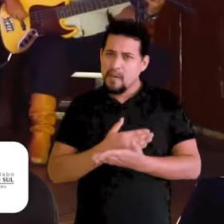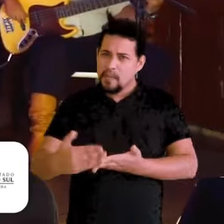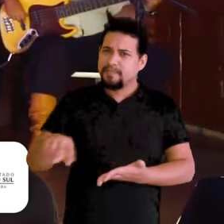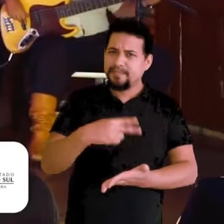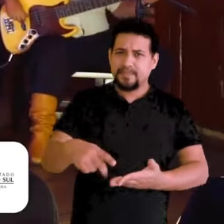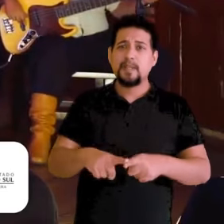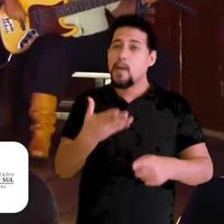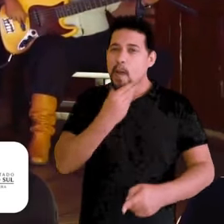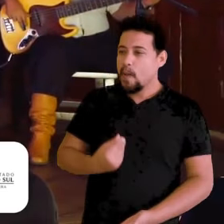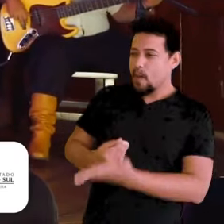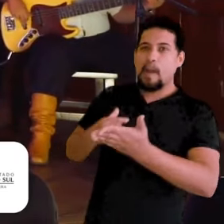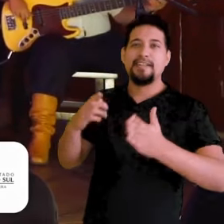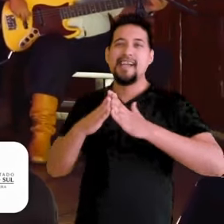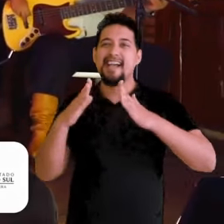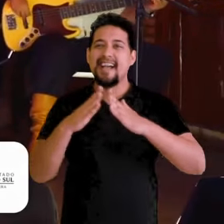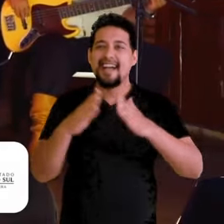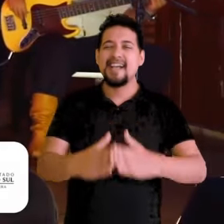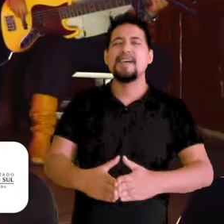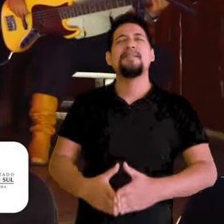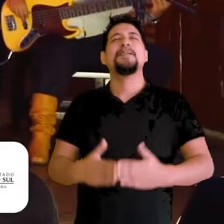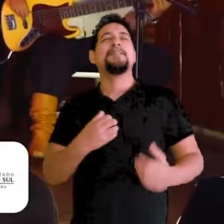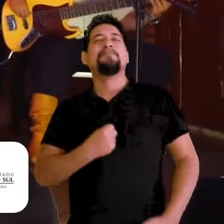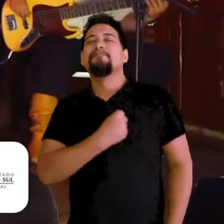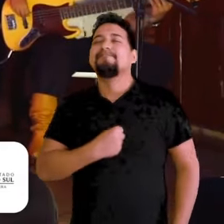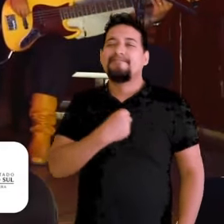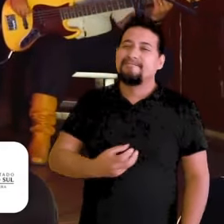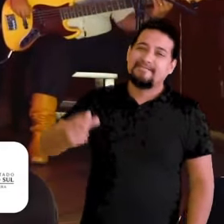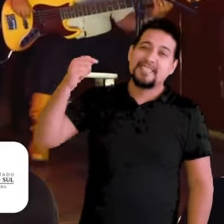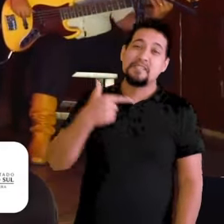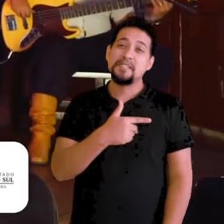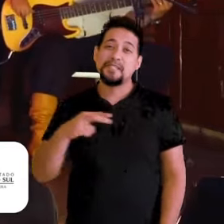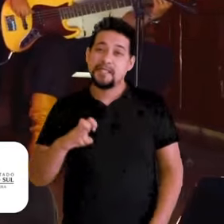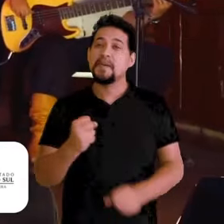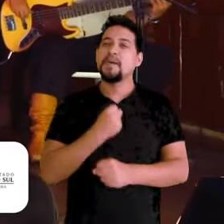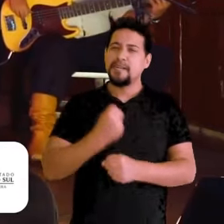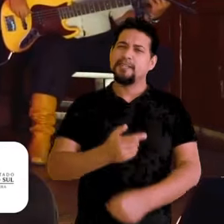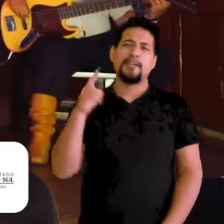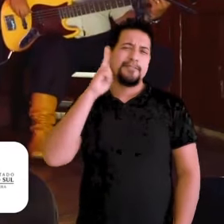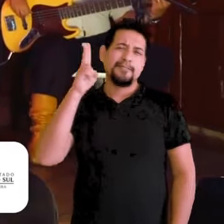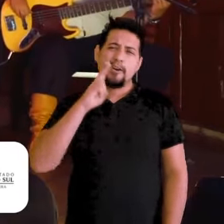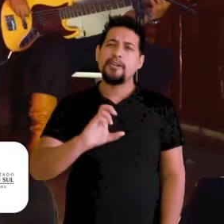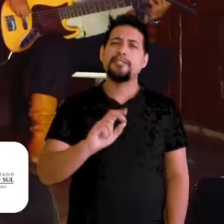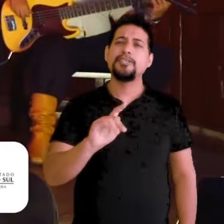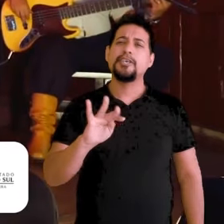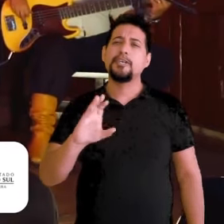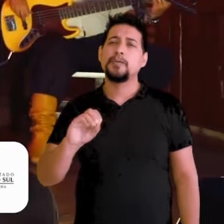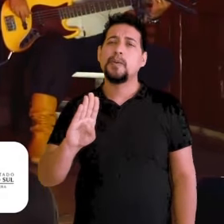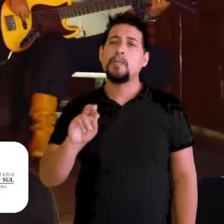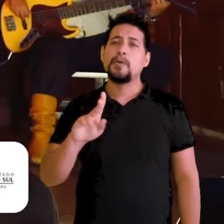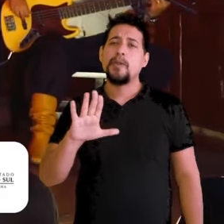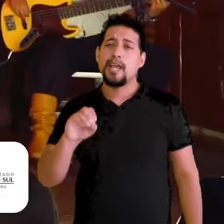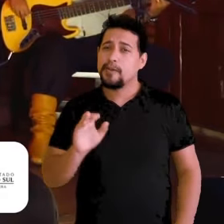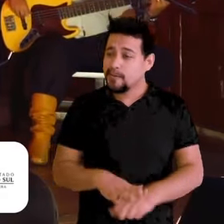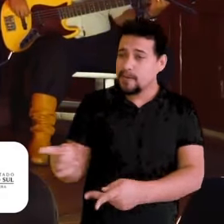Um chamamezito pra esses homens que estão em casa pra matar a saudade dos 25 anos de história do Chiquito e Bordoneio. Chegando o